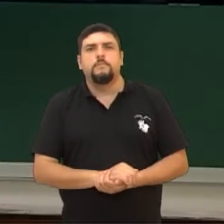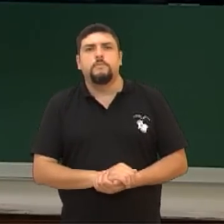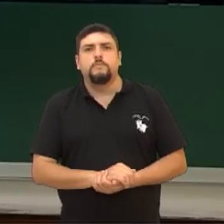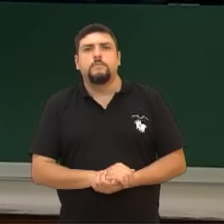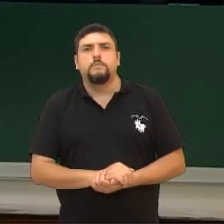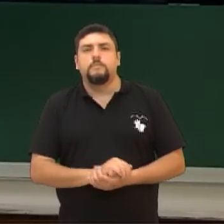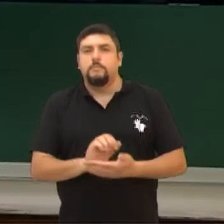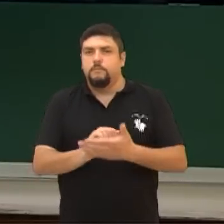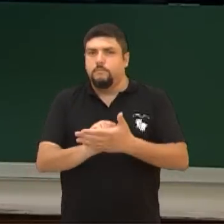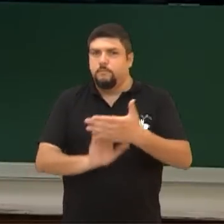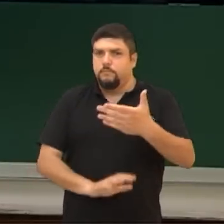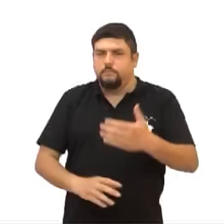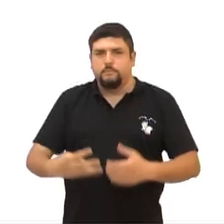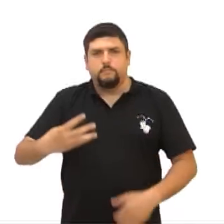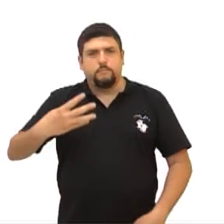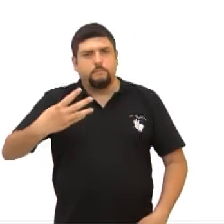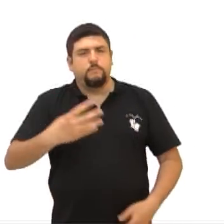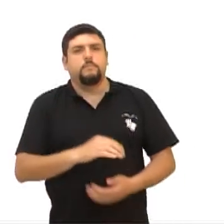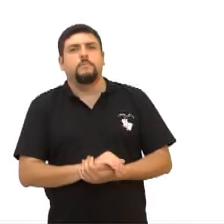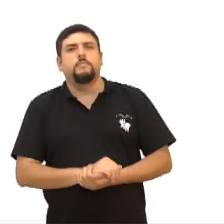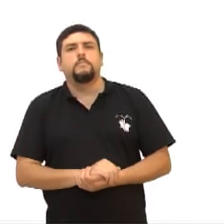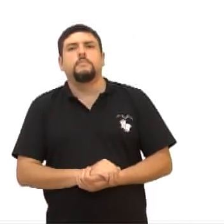Atividade 4, pessoal.